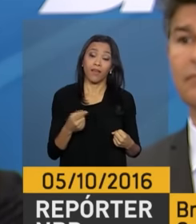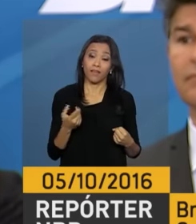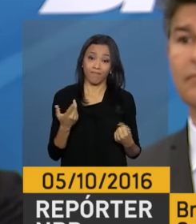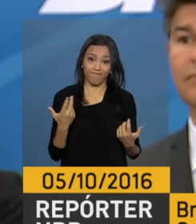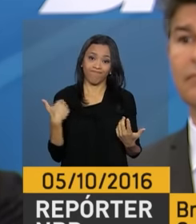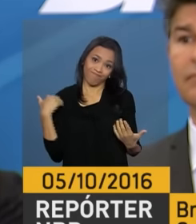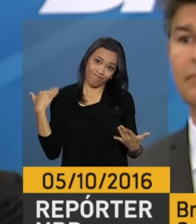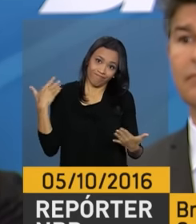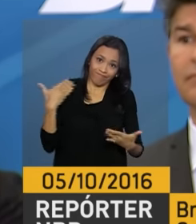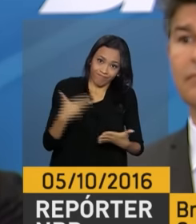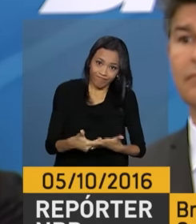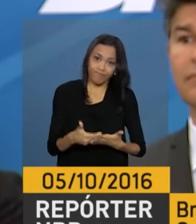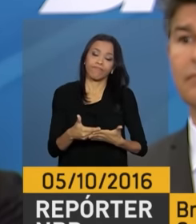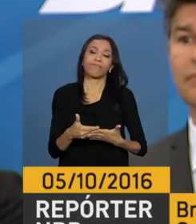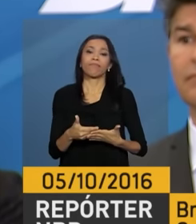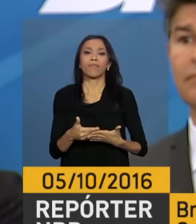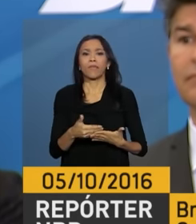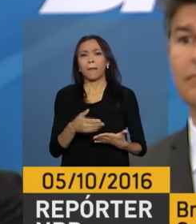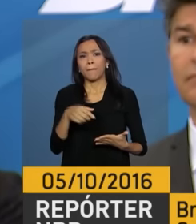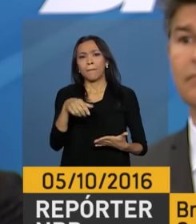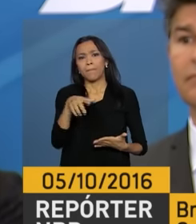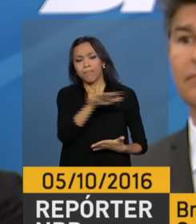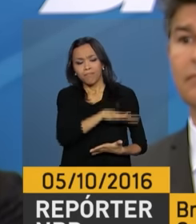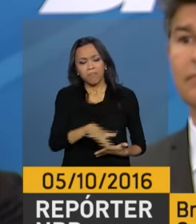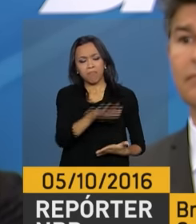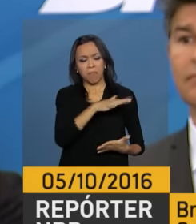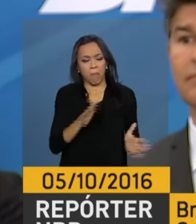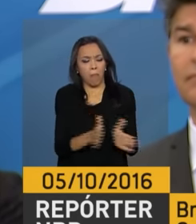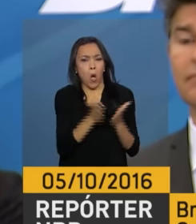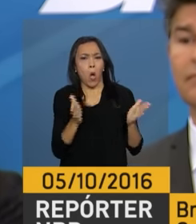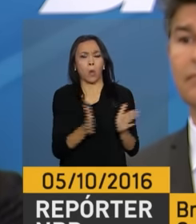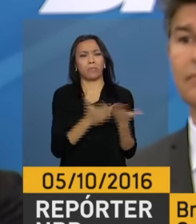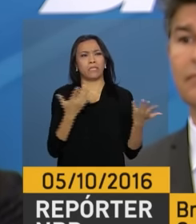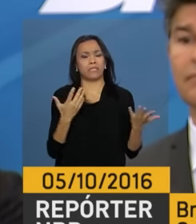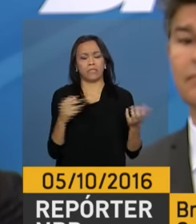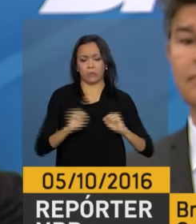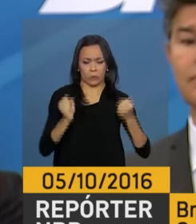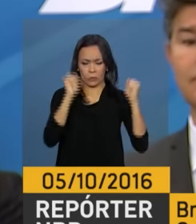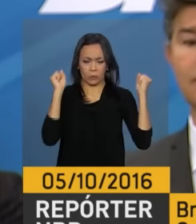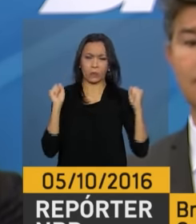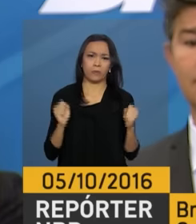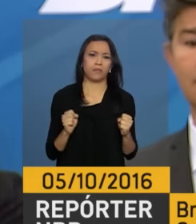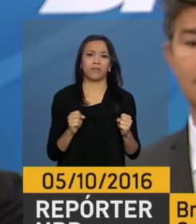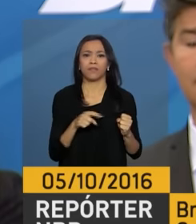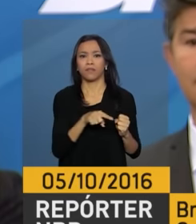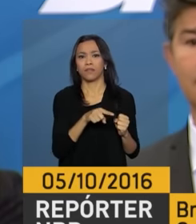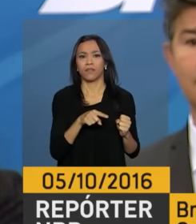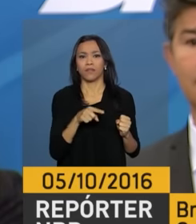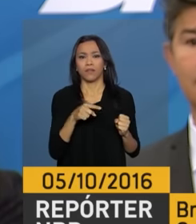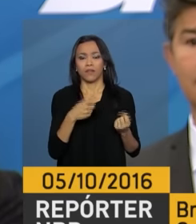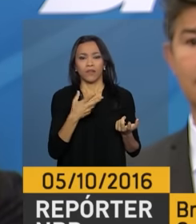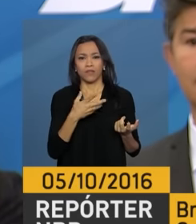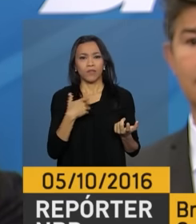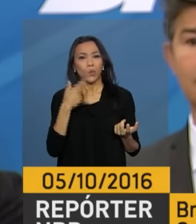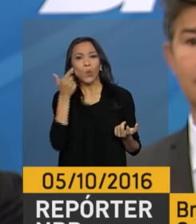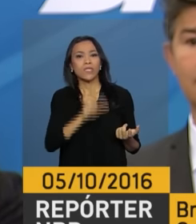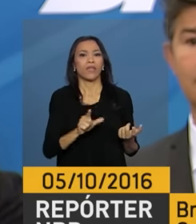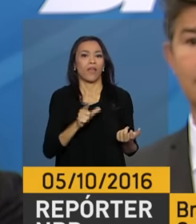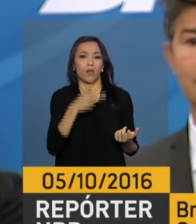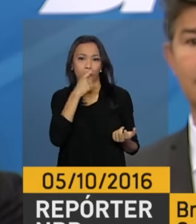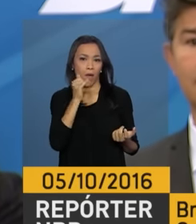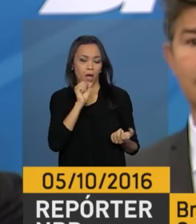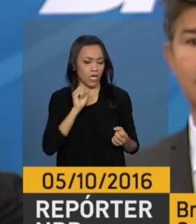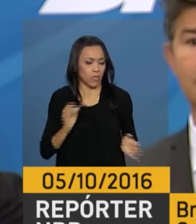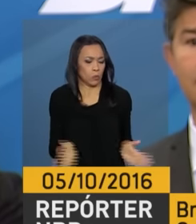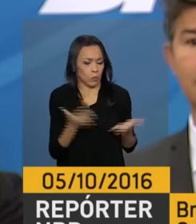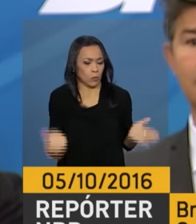pobreza. Pais pobres que vivem num ambiente estressante e têm dificuldade de estimular adequadamente seus filhos terão